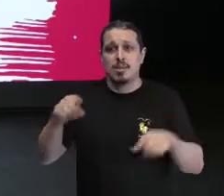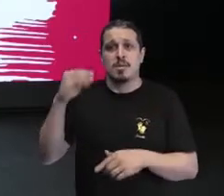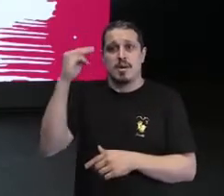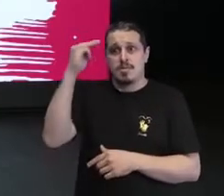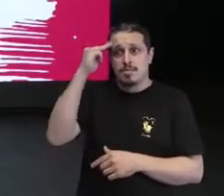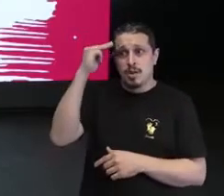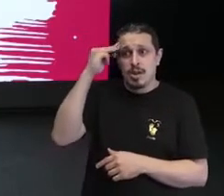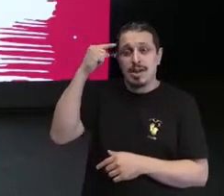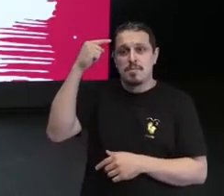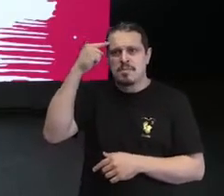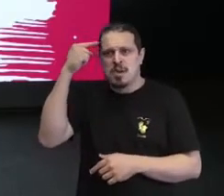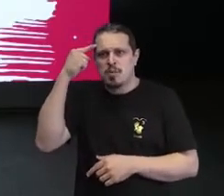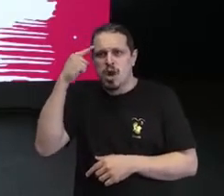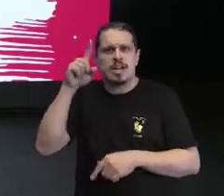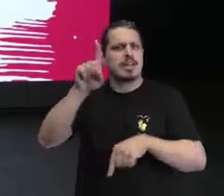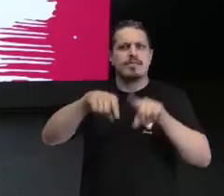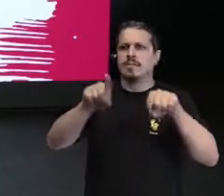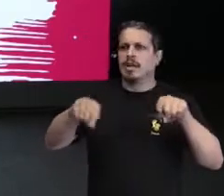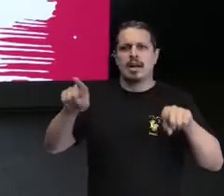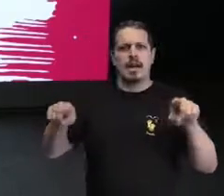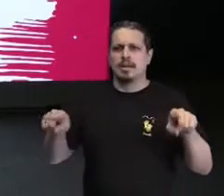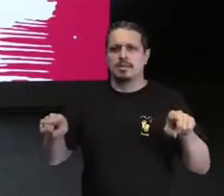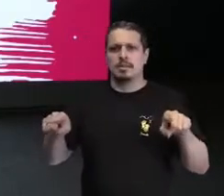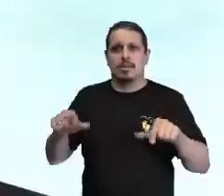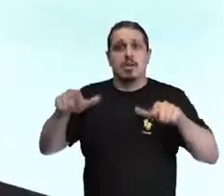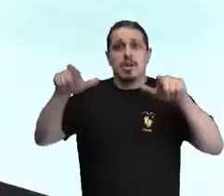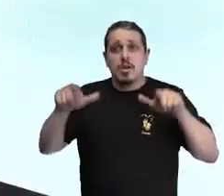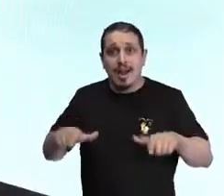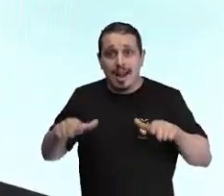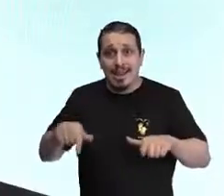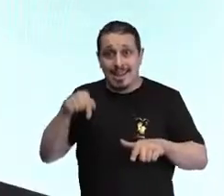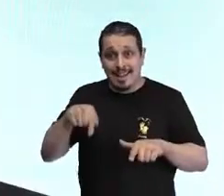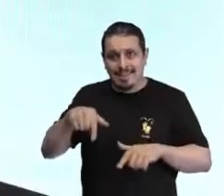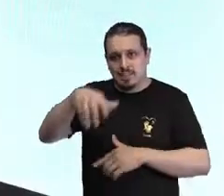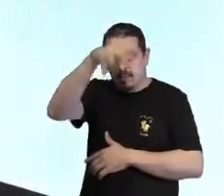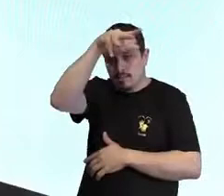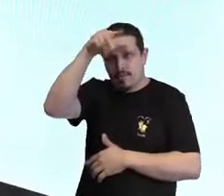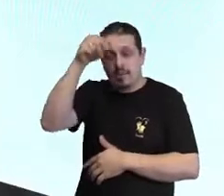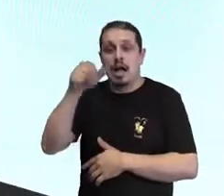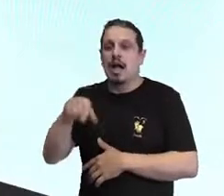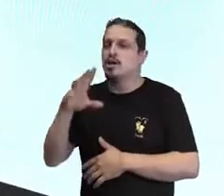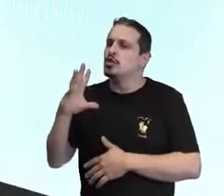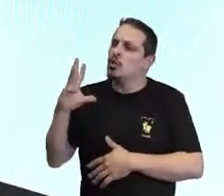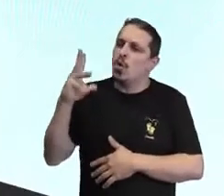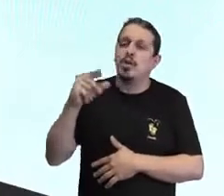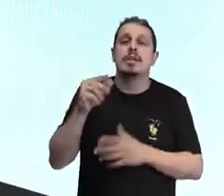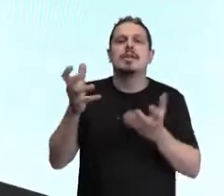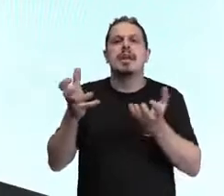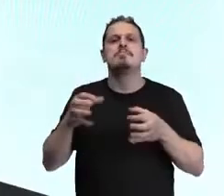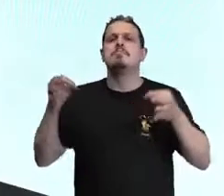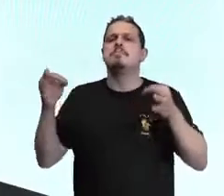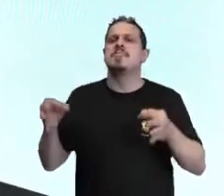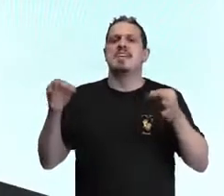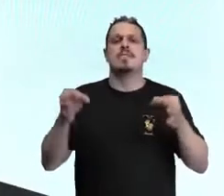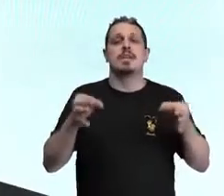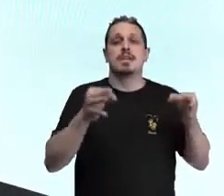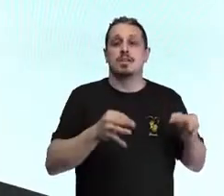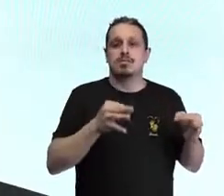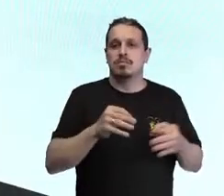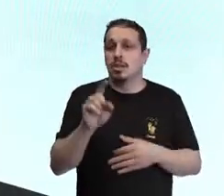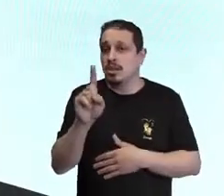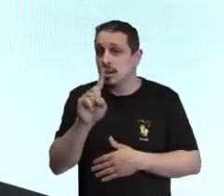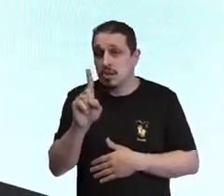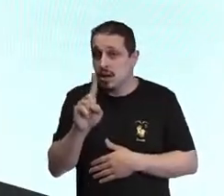espaço público em uma sociedade que é tão obcecada pela perfeição, é um ato de resistência, portanto, é um ato